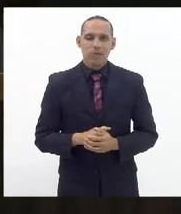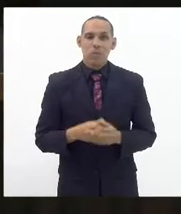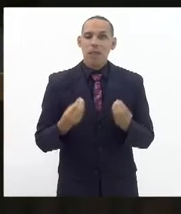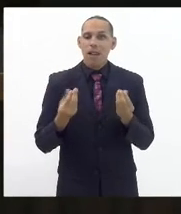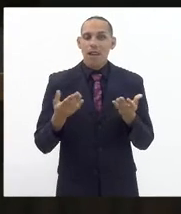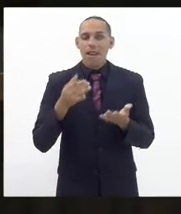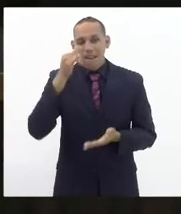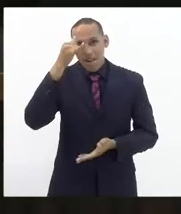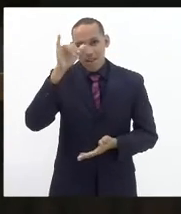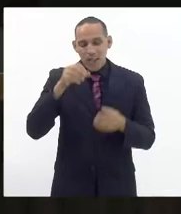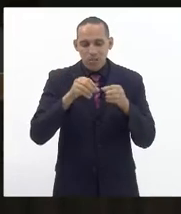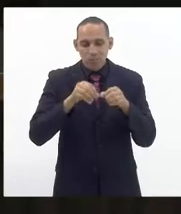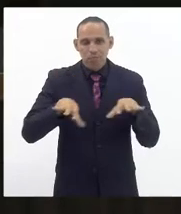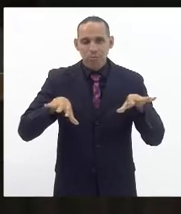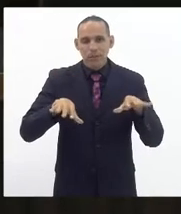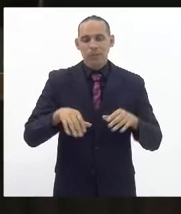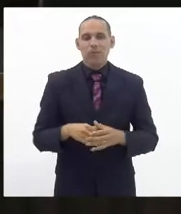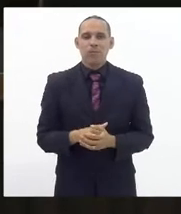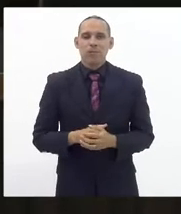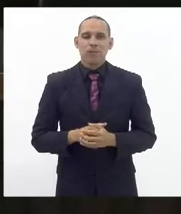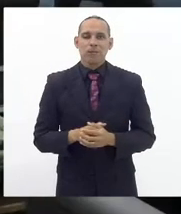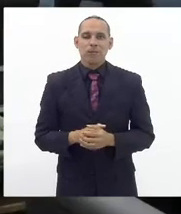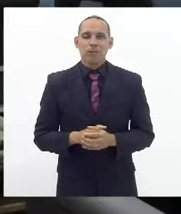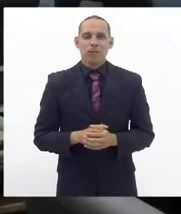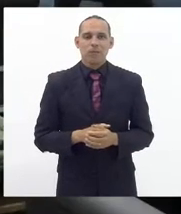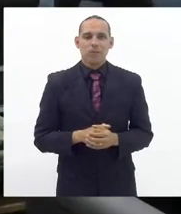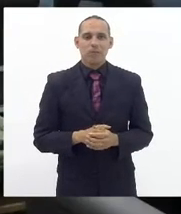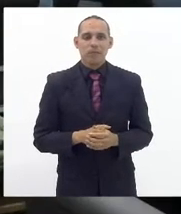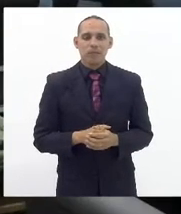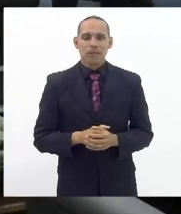a prejudicabilidade.